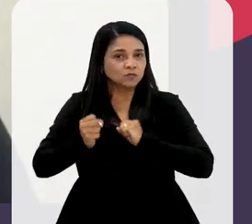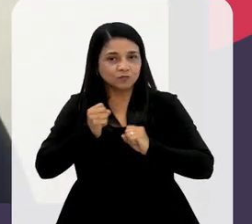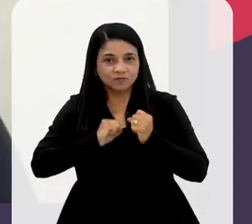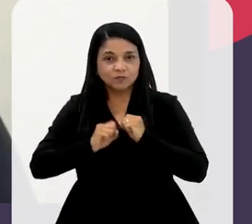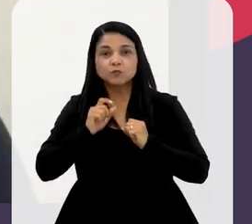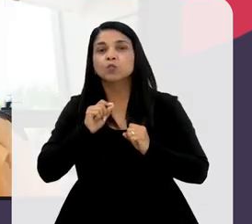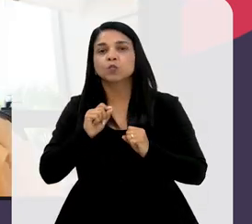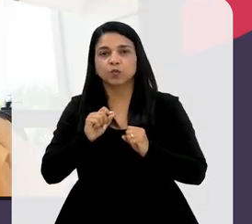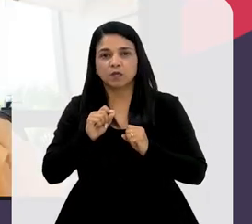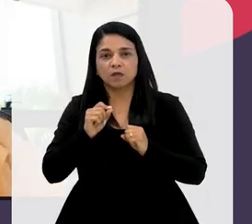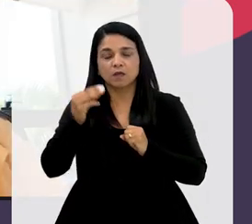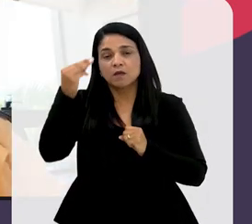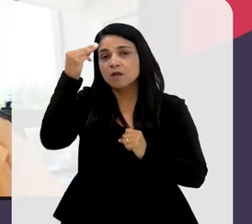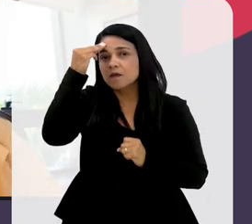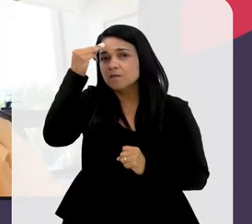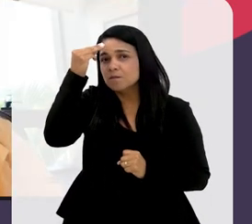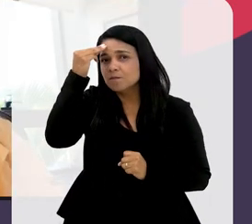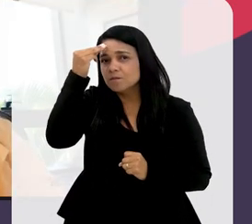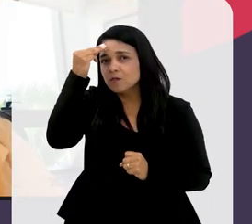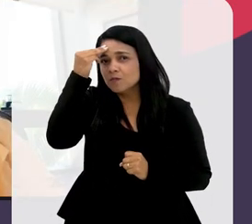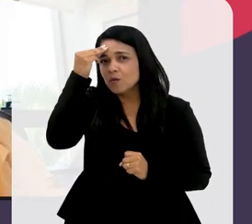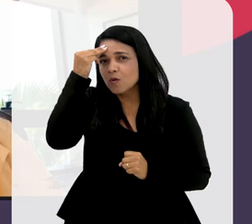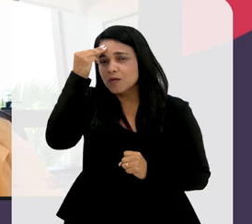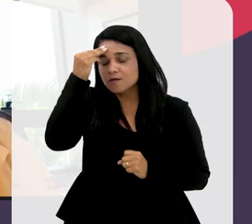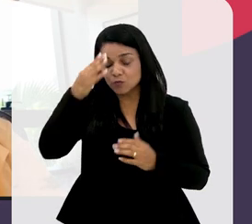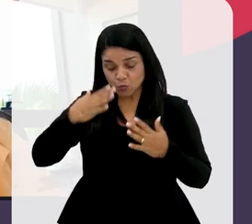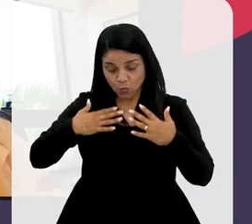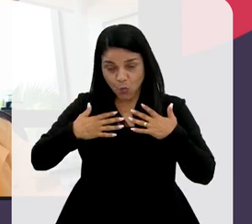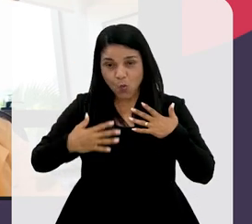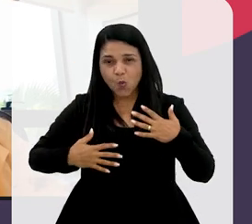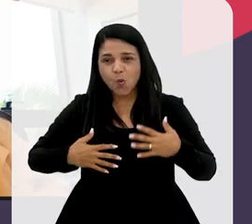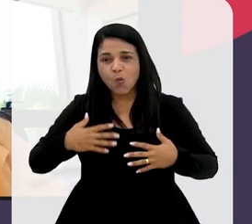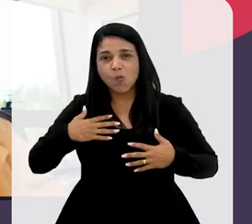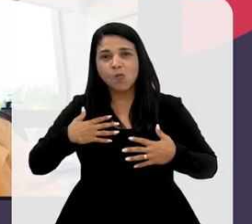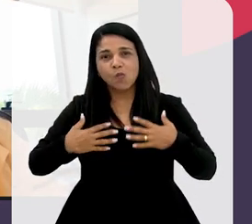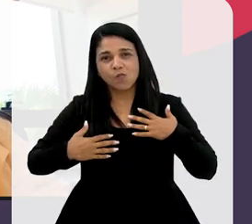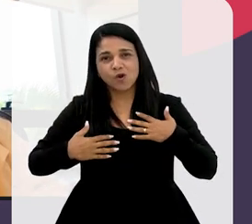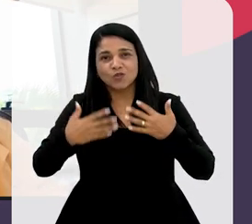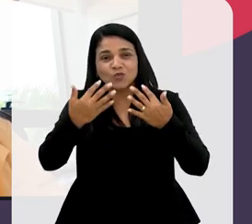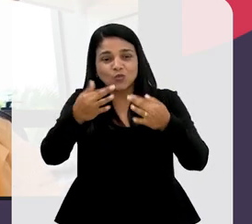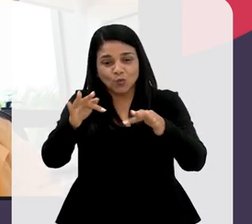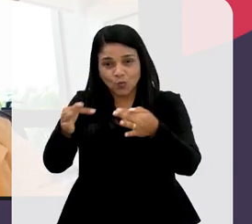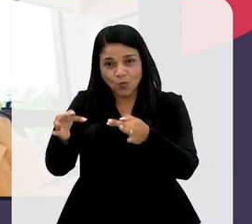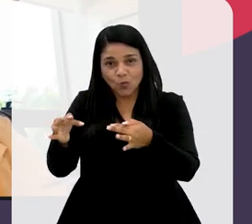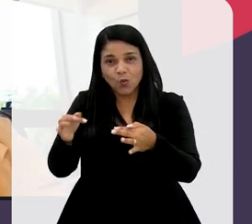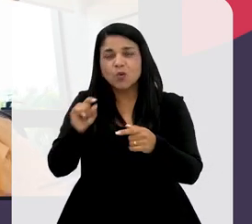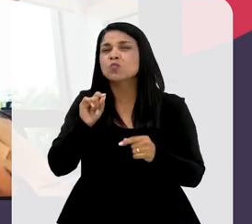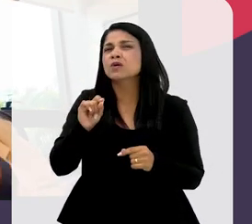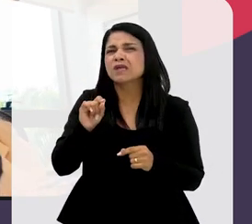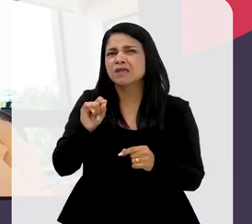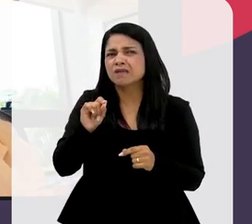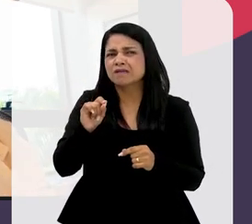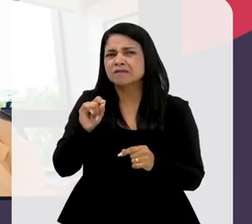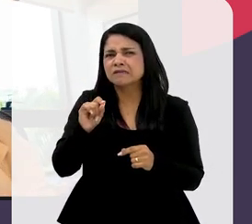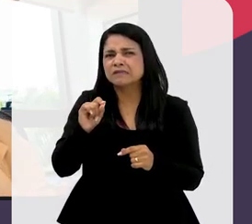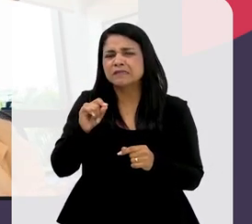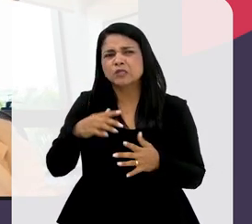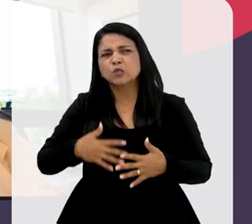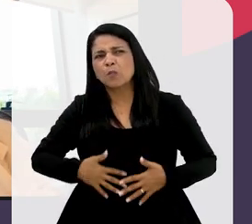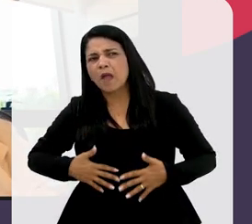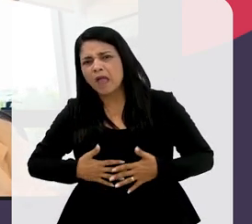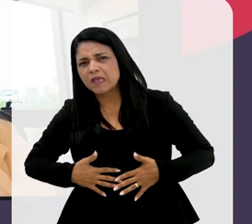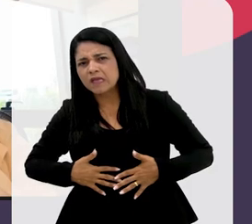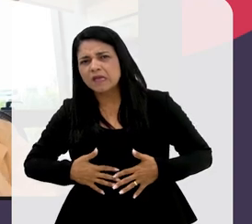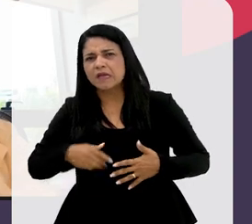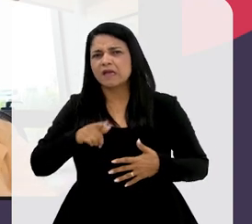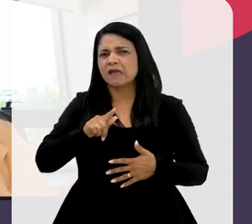assim angustiado, são a memória, sabe, do nosso próprio corpo, né? Por exemplo, essa dor que eu estou sentindo aqui é o quê?